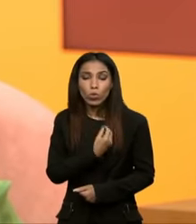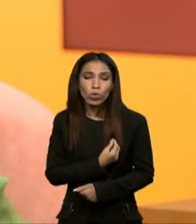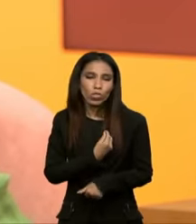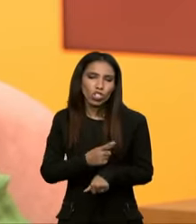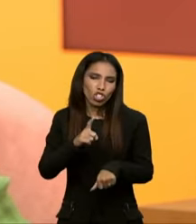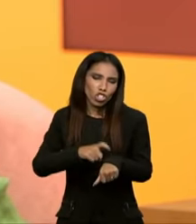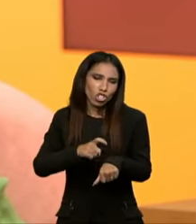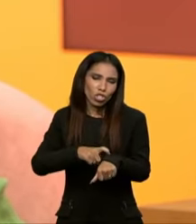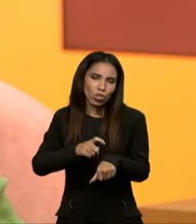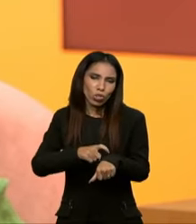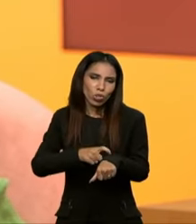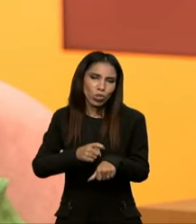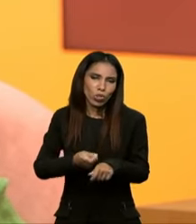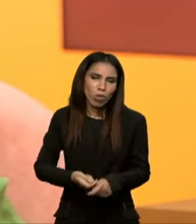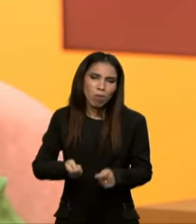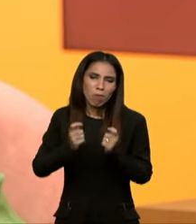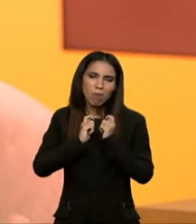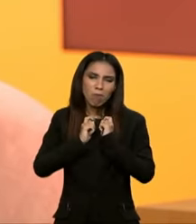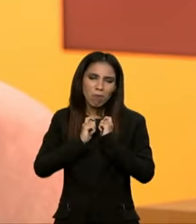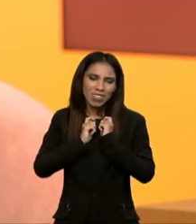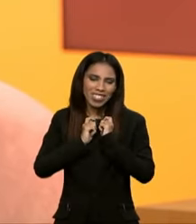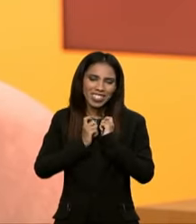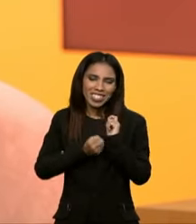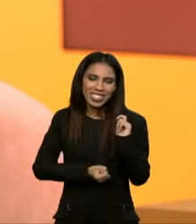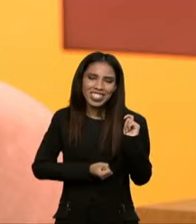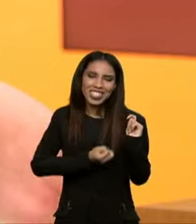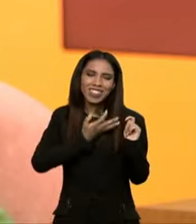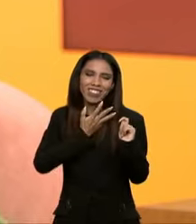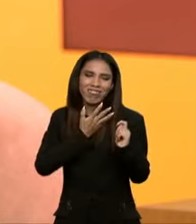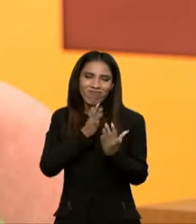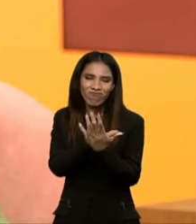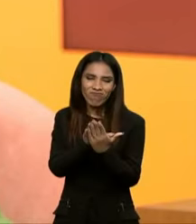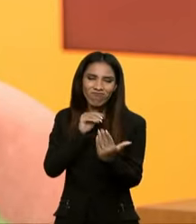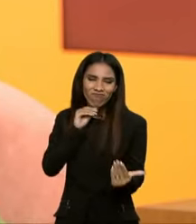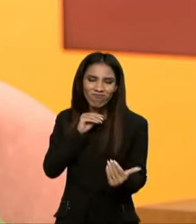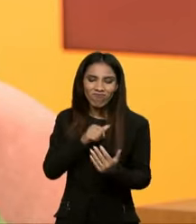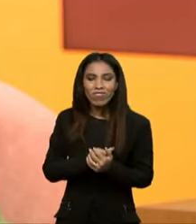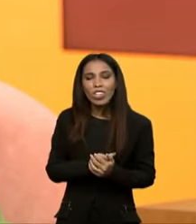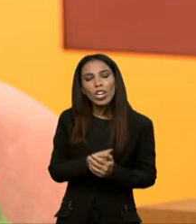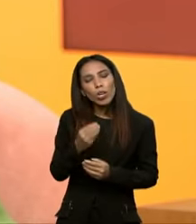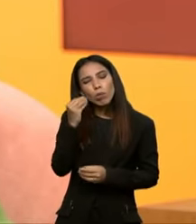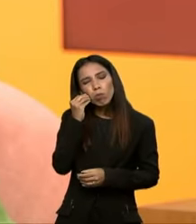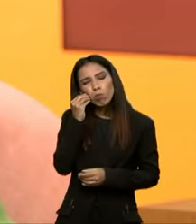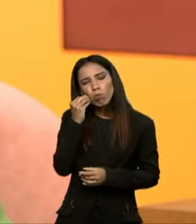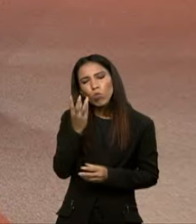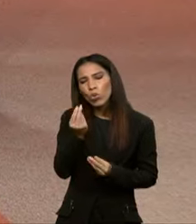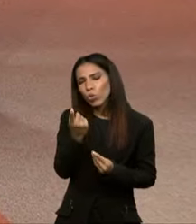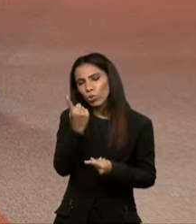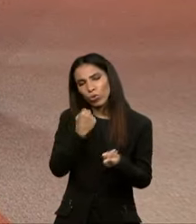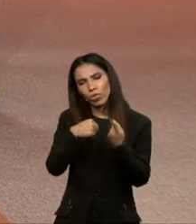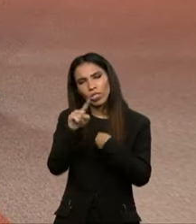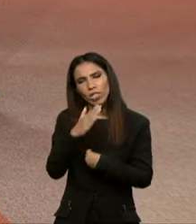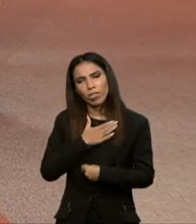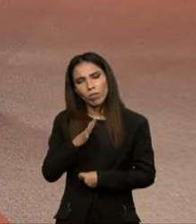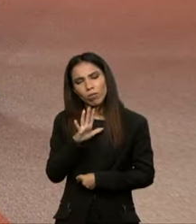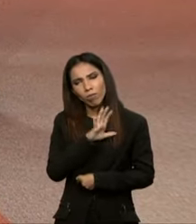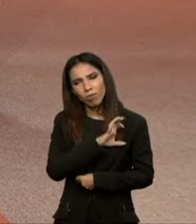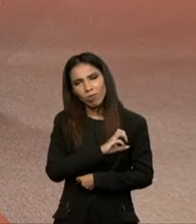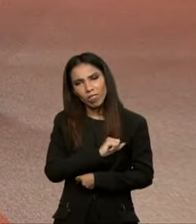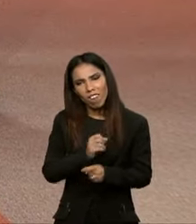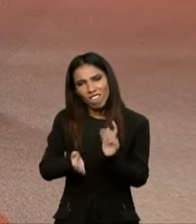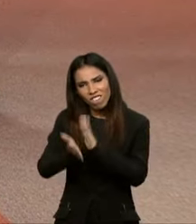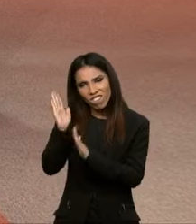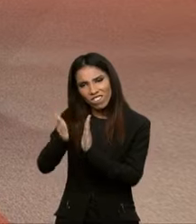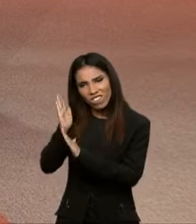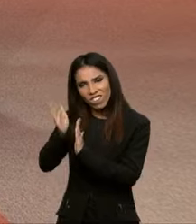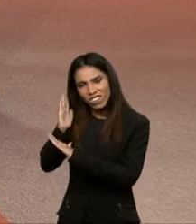tempo, por nos inspirar tanto. Te agradeço, te mando beijos. E olha, muito sucesso, meu amor, muito sucesso. Fica viajando